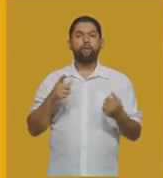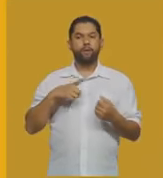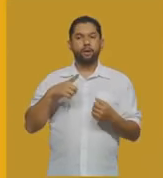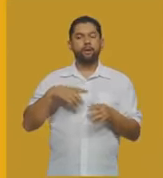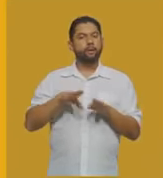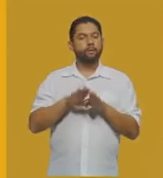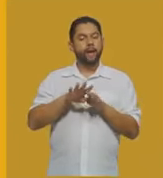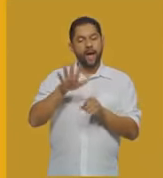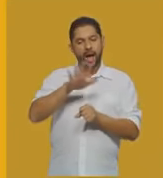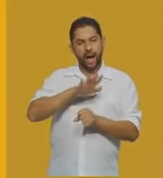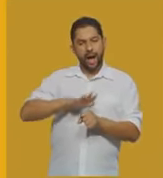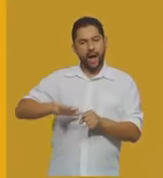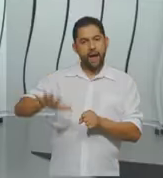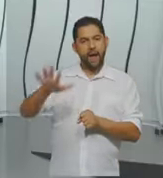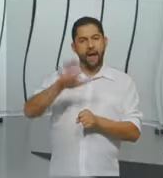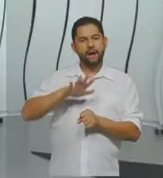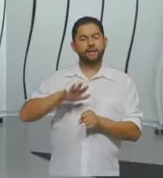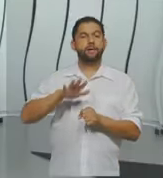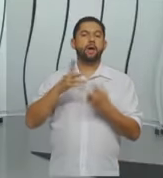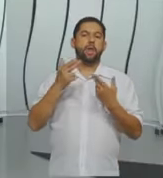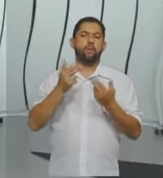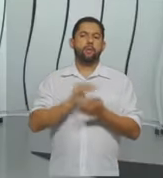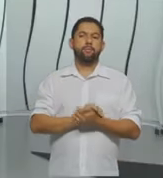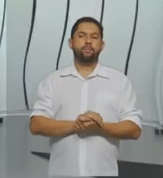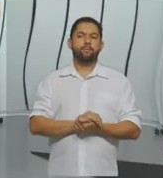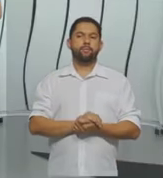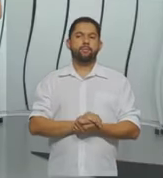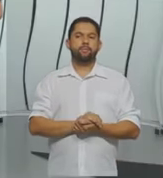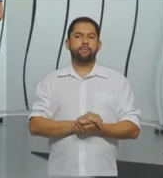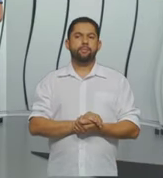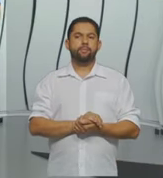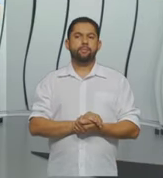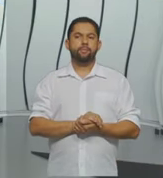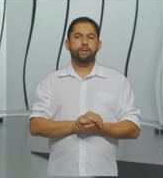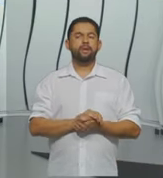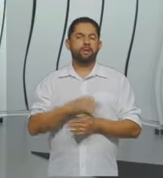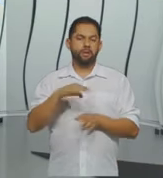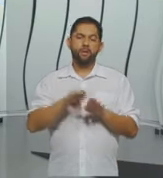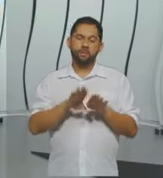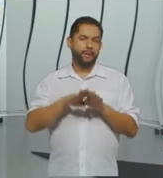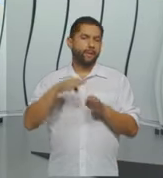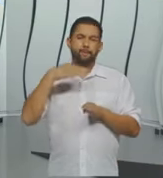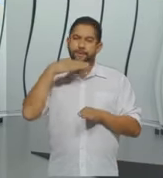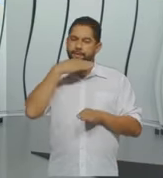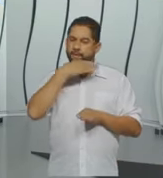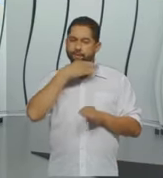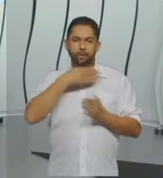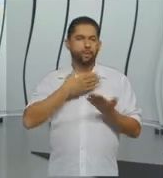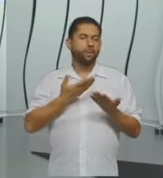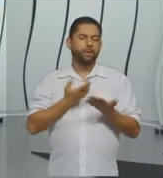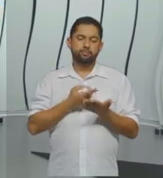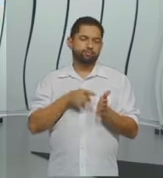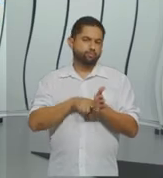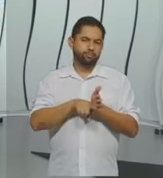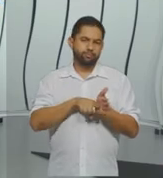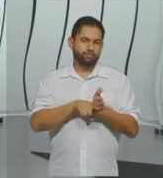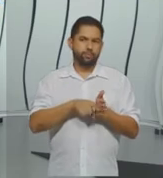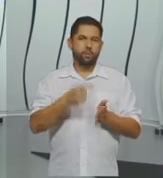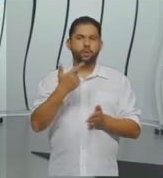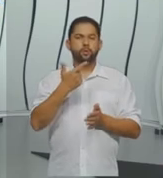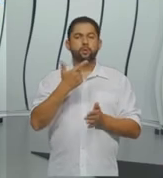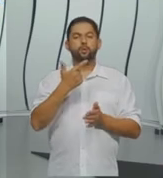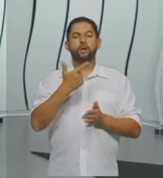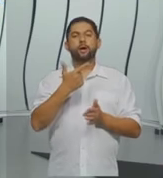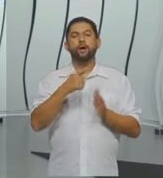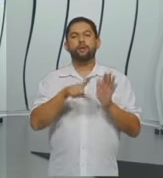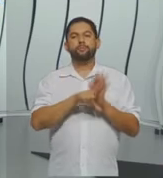iguais. Ok? Então, essa é uma sacada que o Kepler também conseguiu dar com a segunda lei. Já a